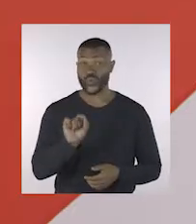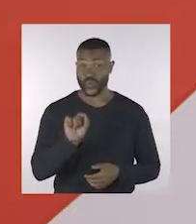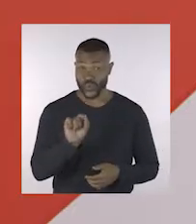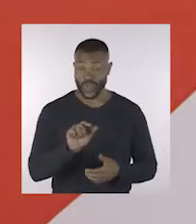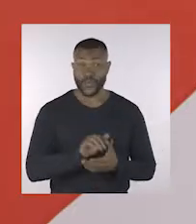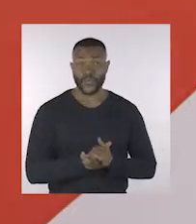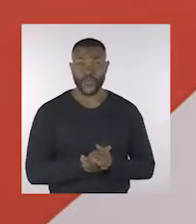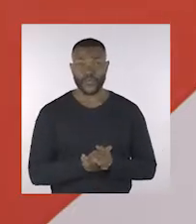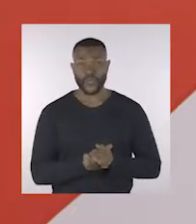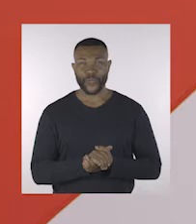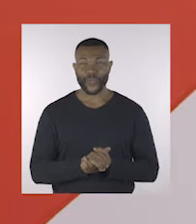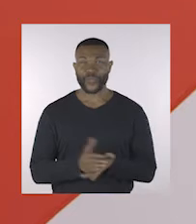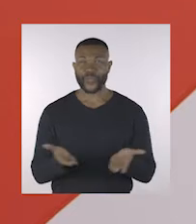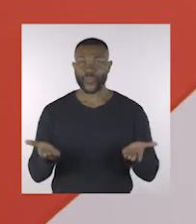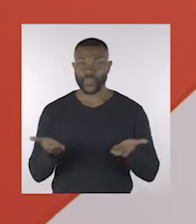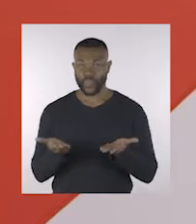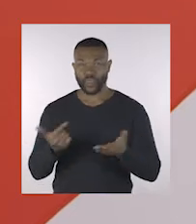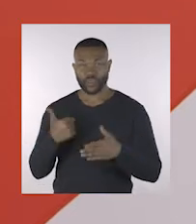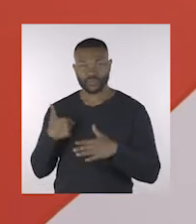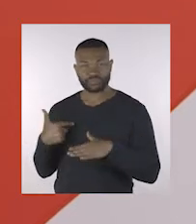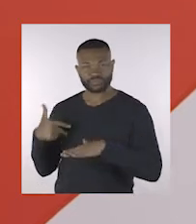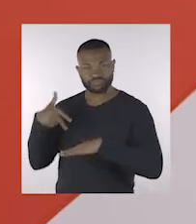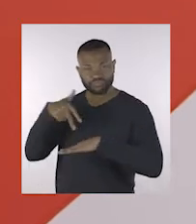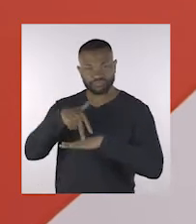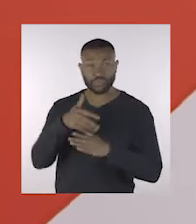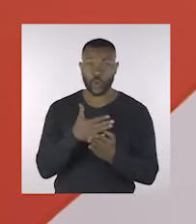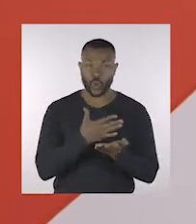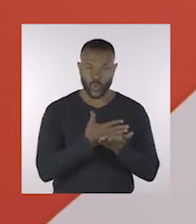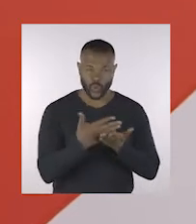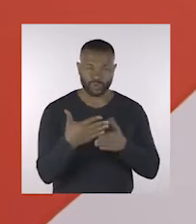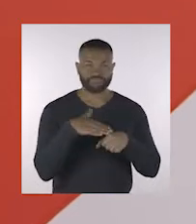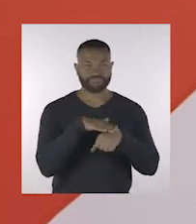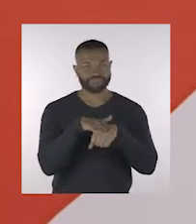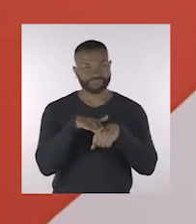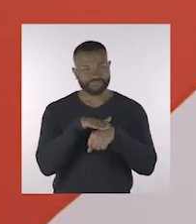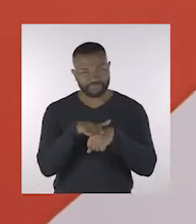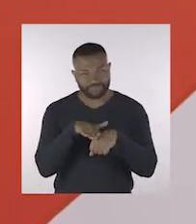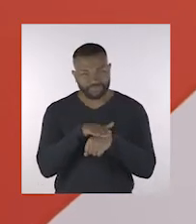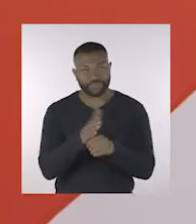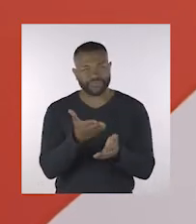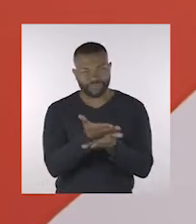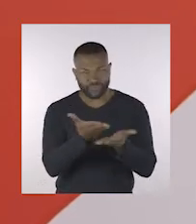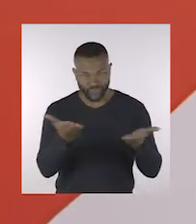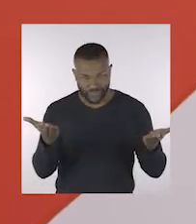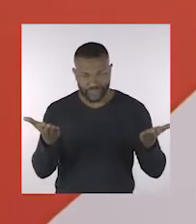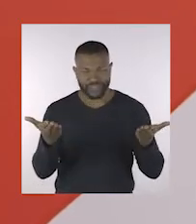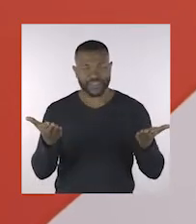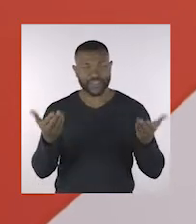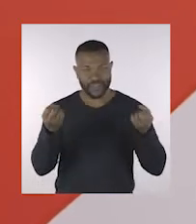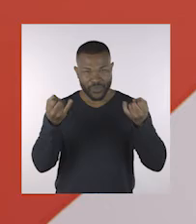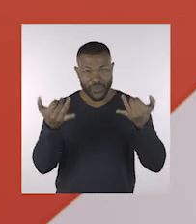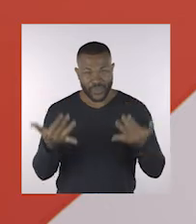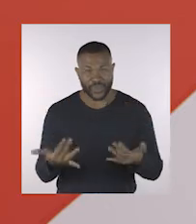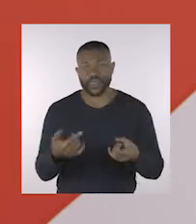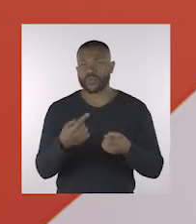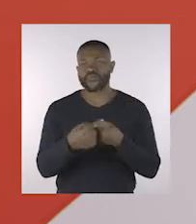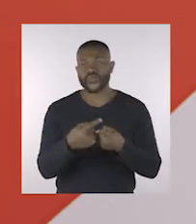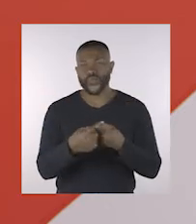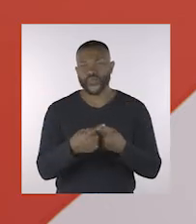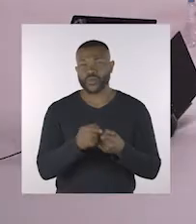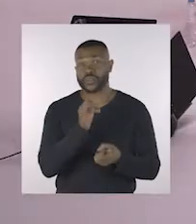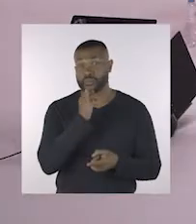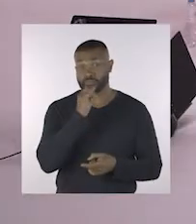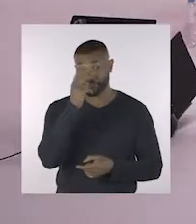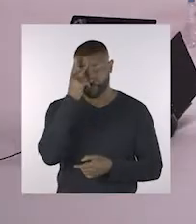Vanessa esses essa entrada esse começo de conversa de conversar com os internautas porque as